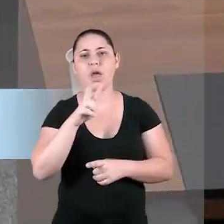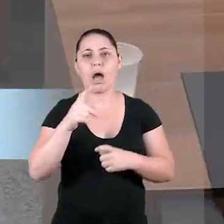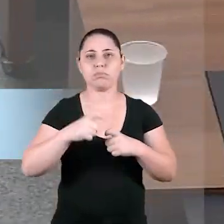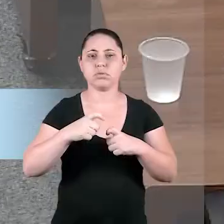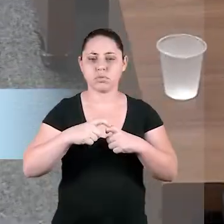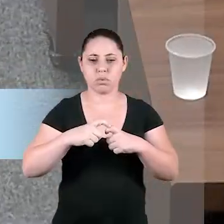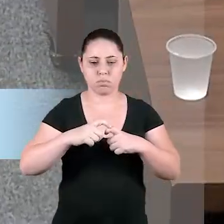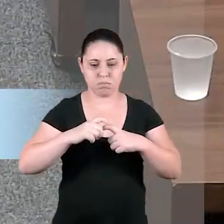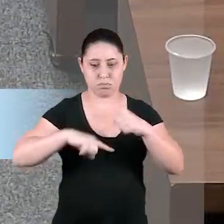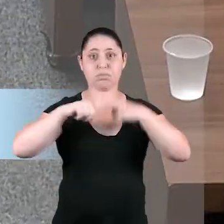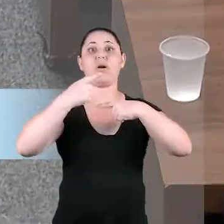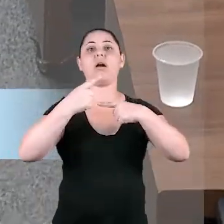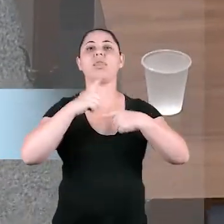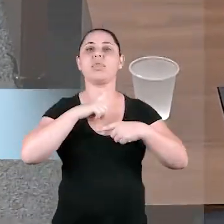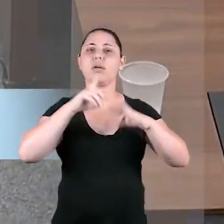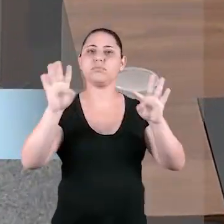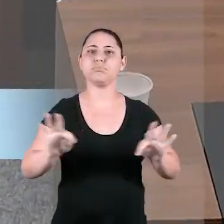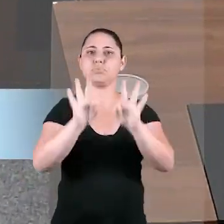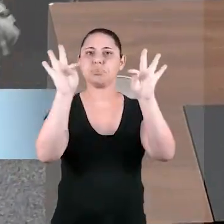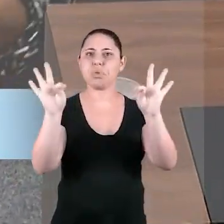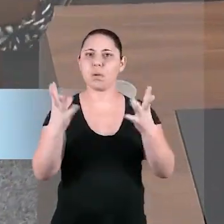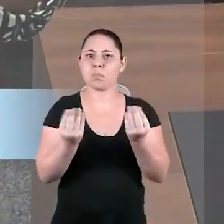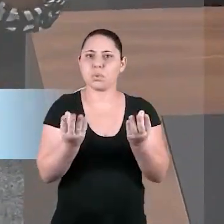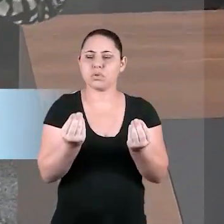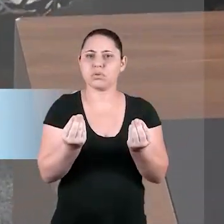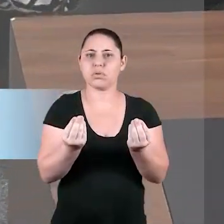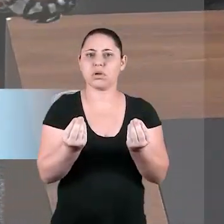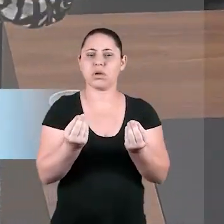a medicina está muito avançada, tem muita tecnologia.